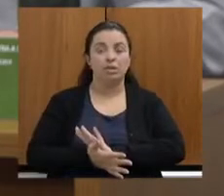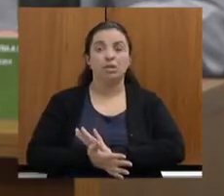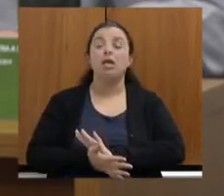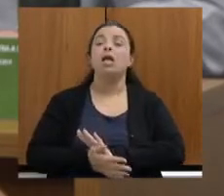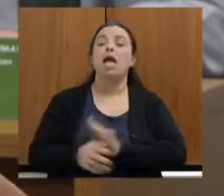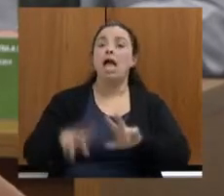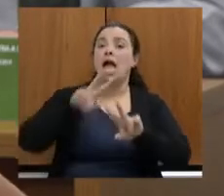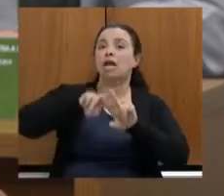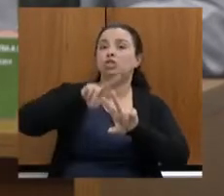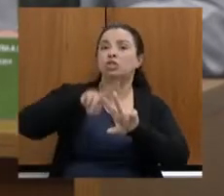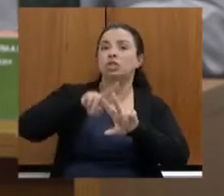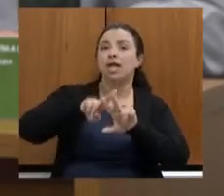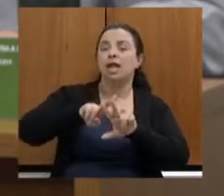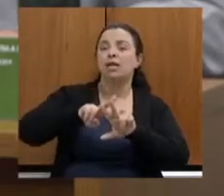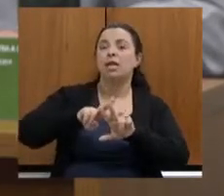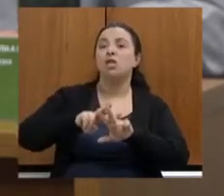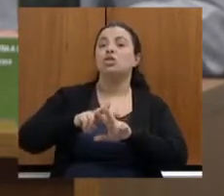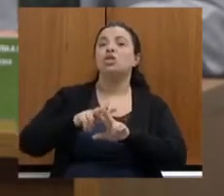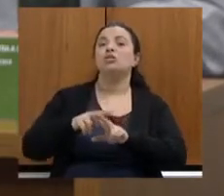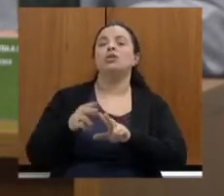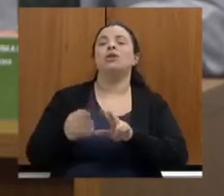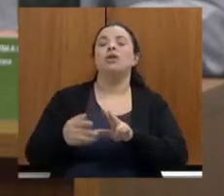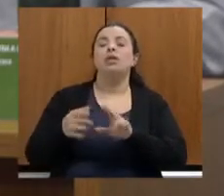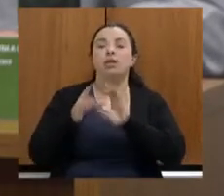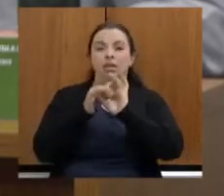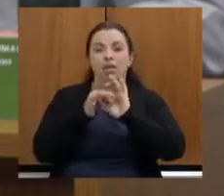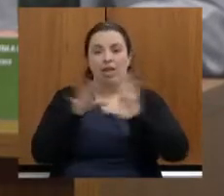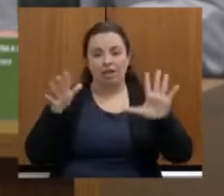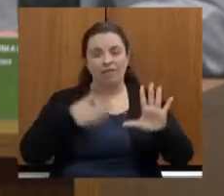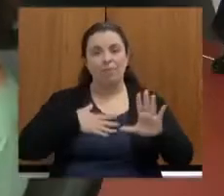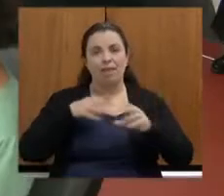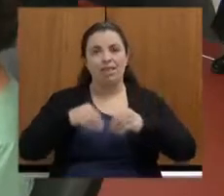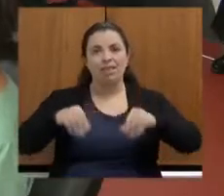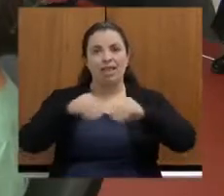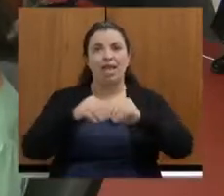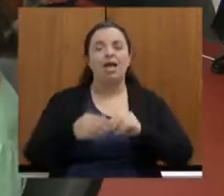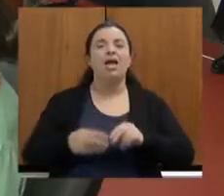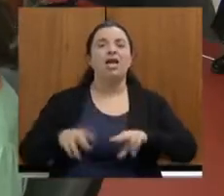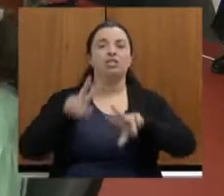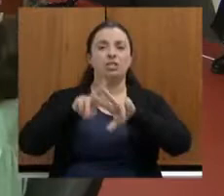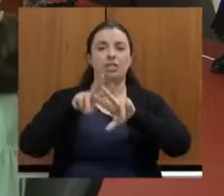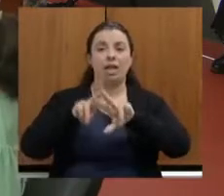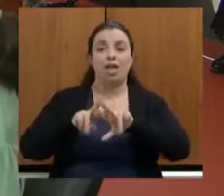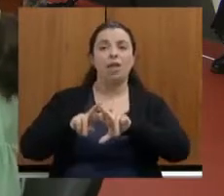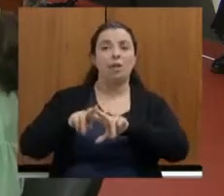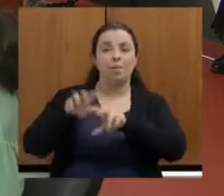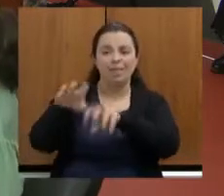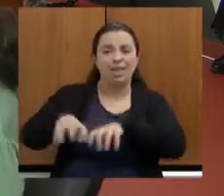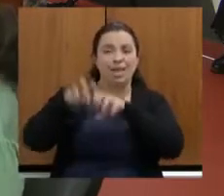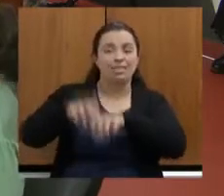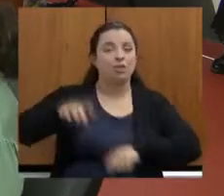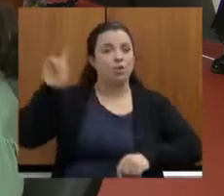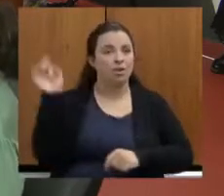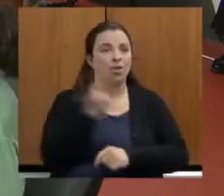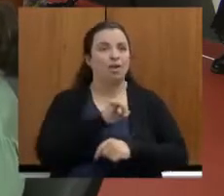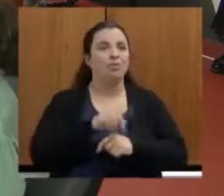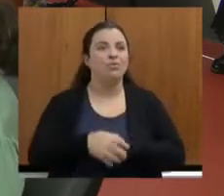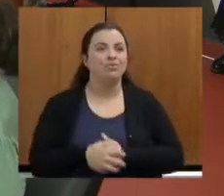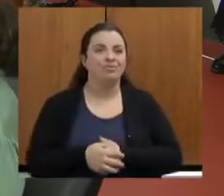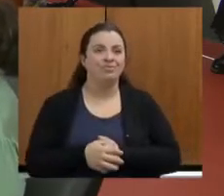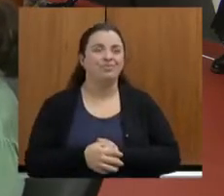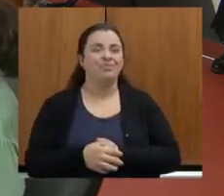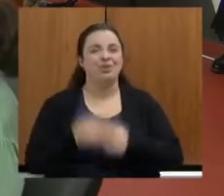hashtag diga não a mineração muito obrigada bom obrigada jamilli